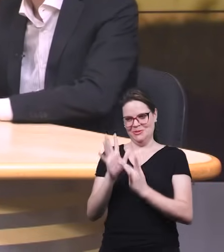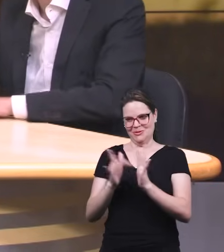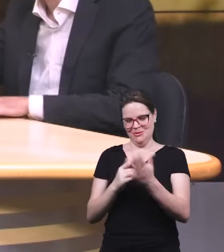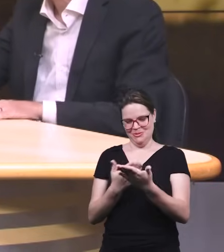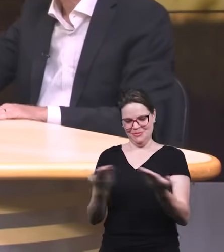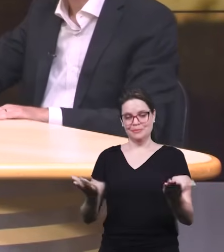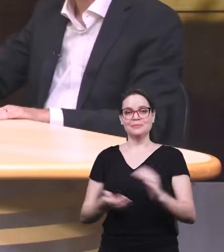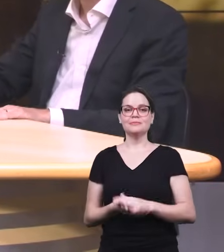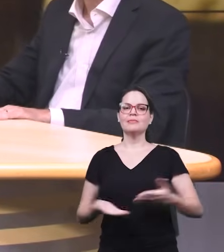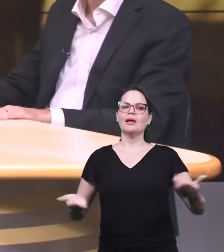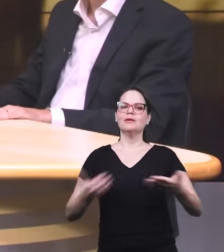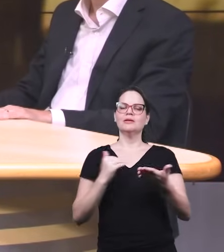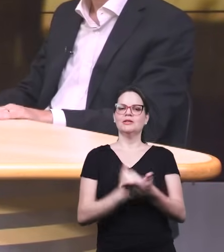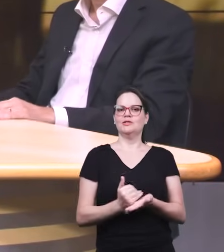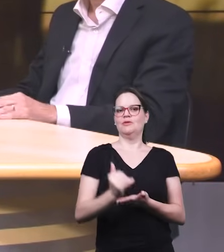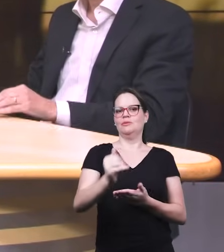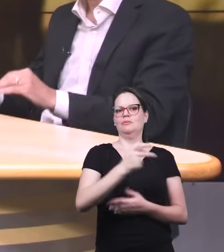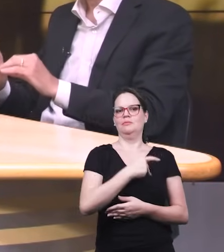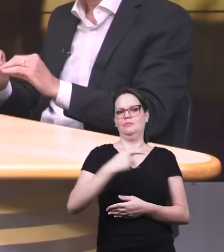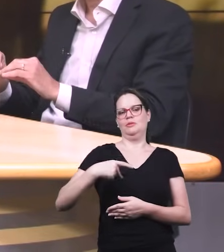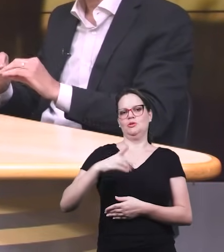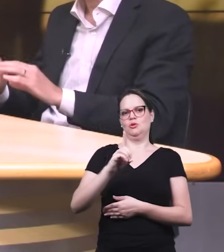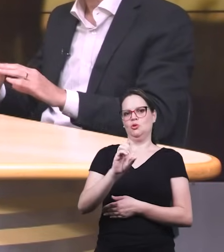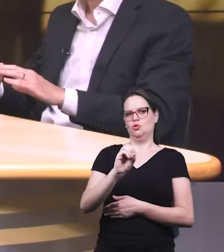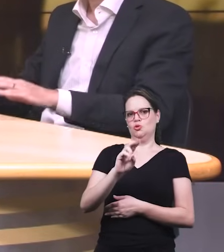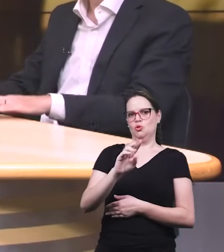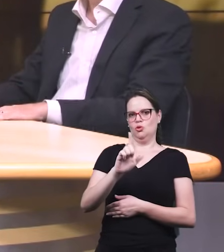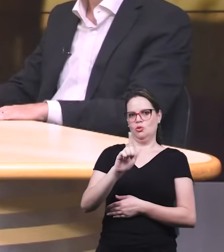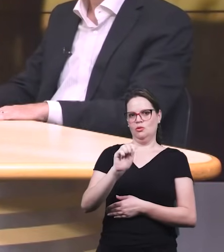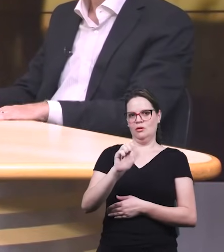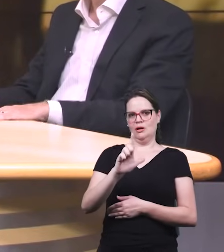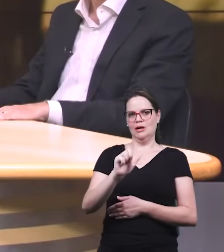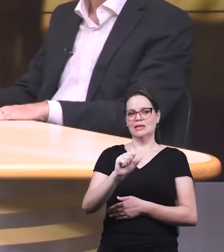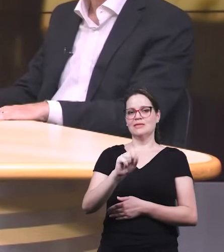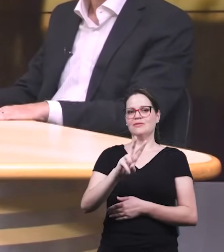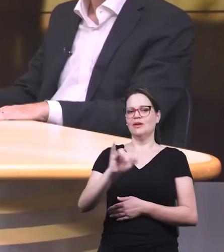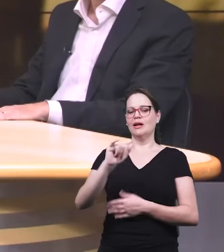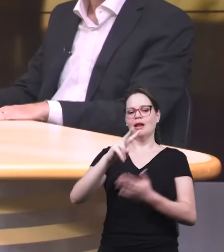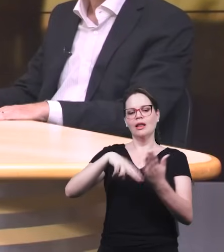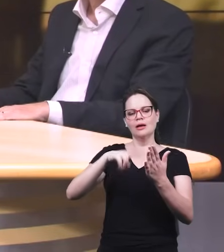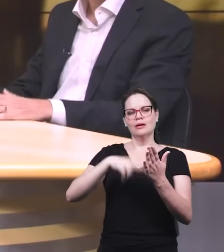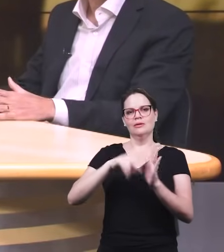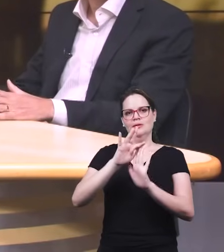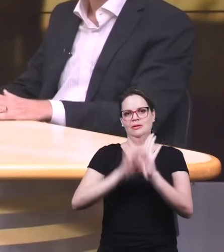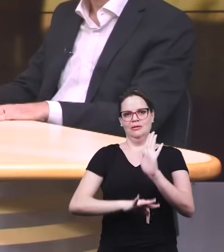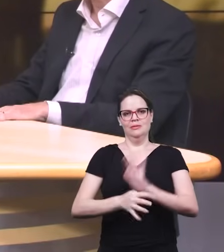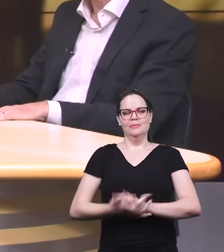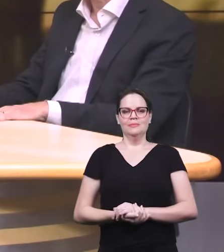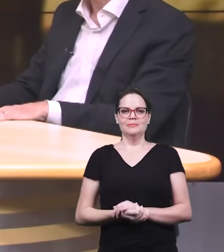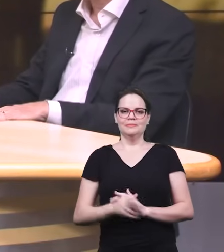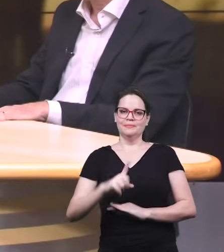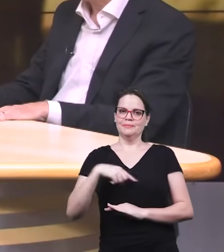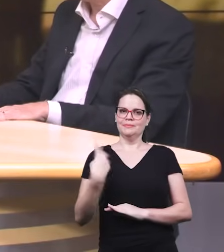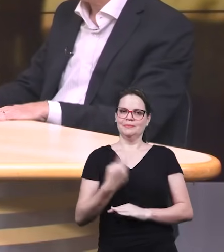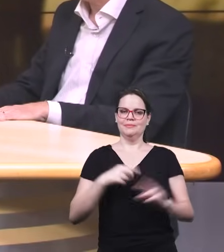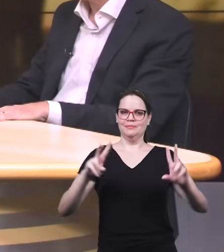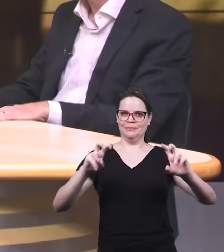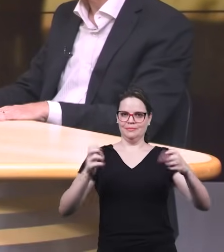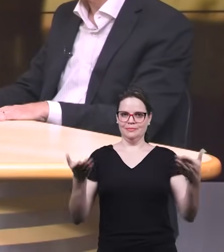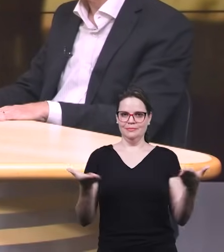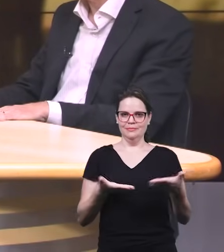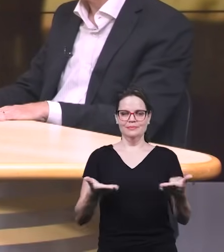dar início com o pastor Douglas, lendo o texto, abrindo o tema que vamos tratar nesse